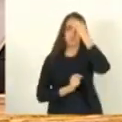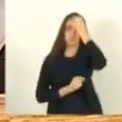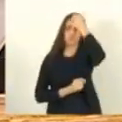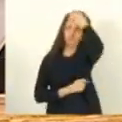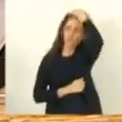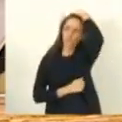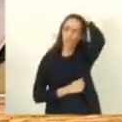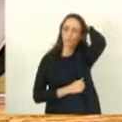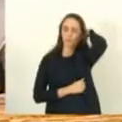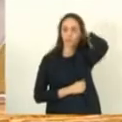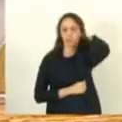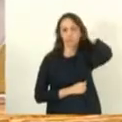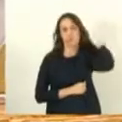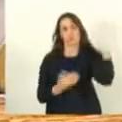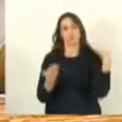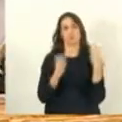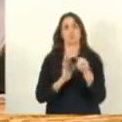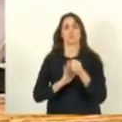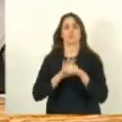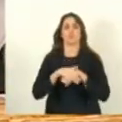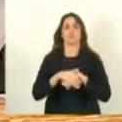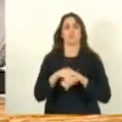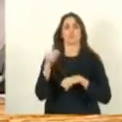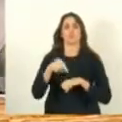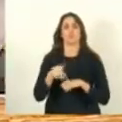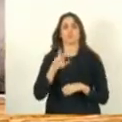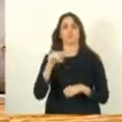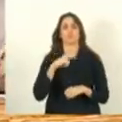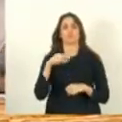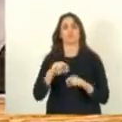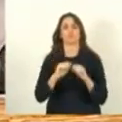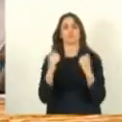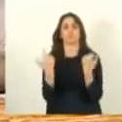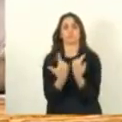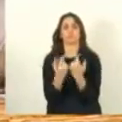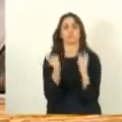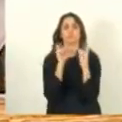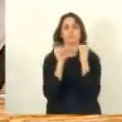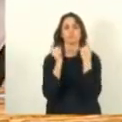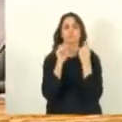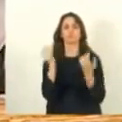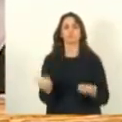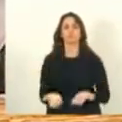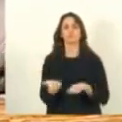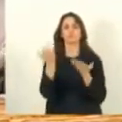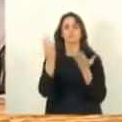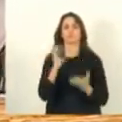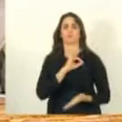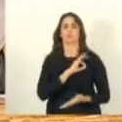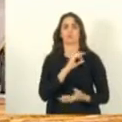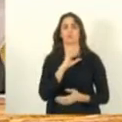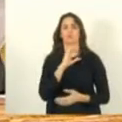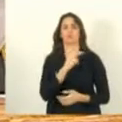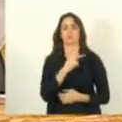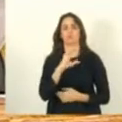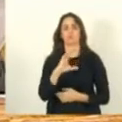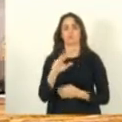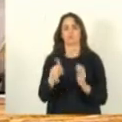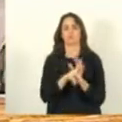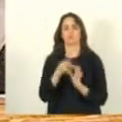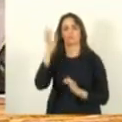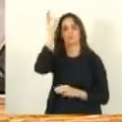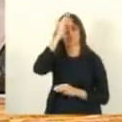de retornar, que hoje à noite estaremos nessa casa numa sessão para homenagear os policiais civis do Estado do Espírito